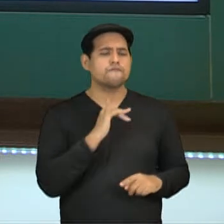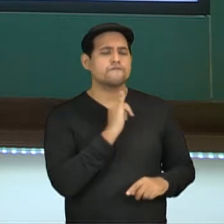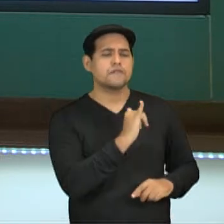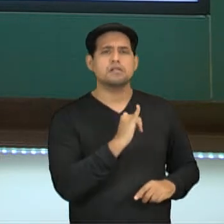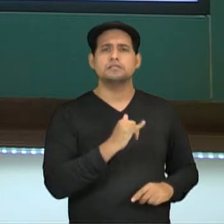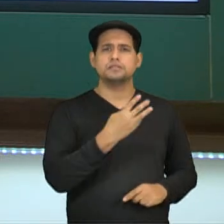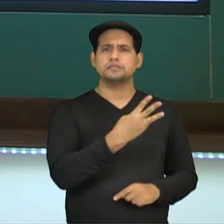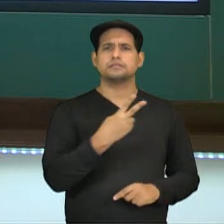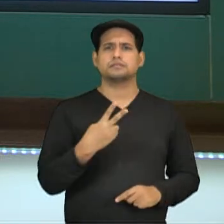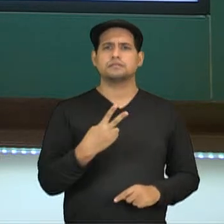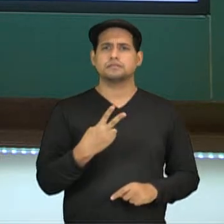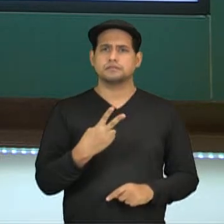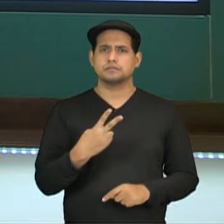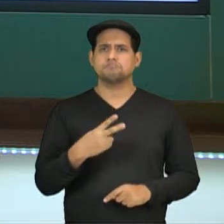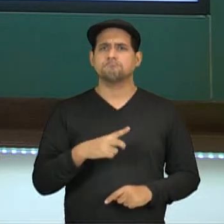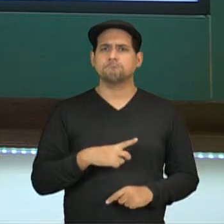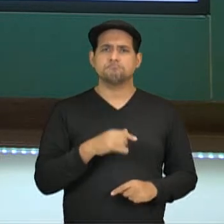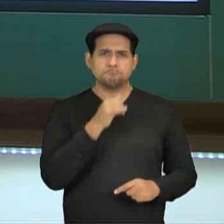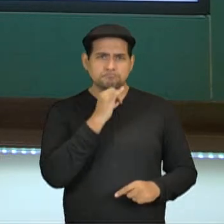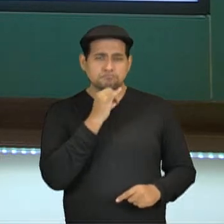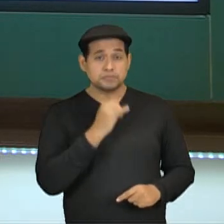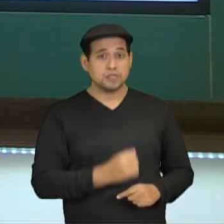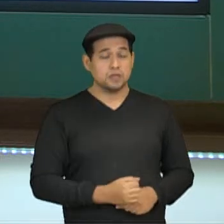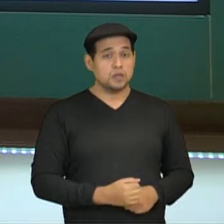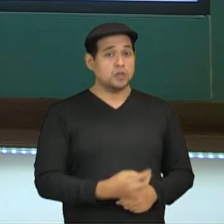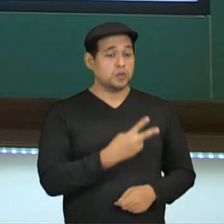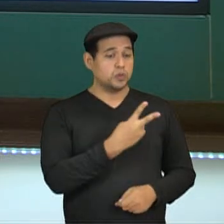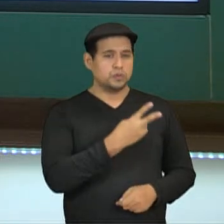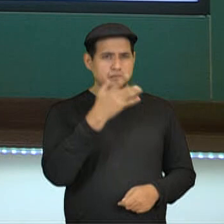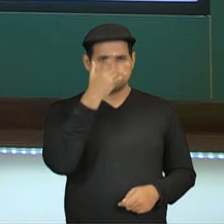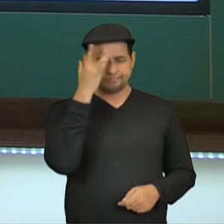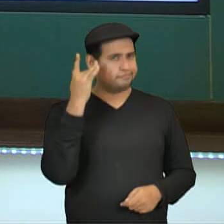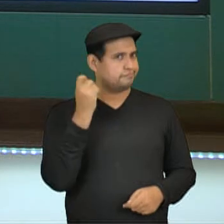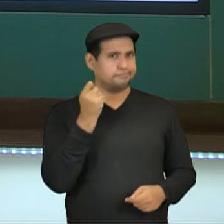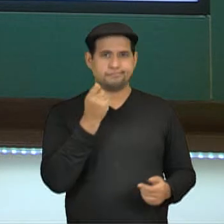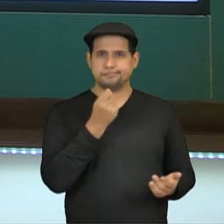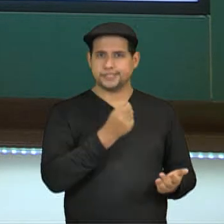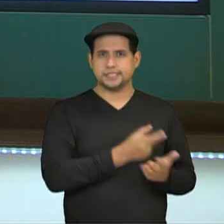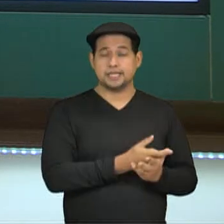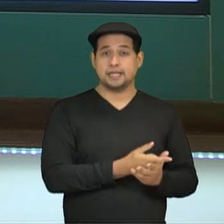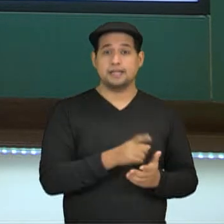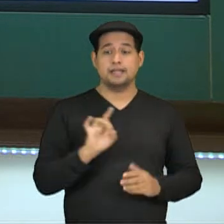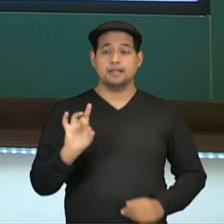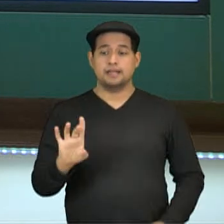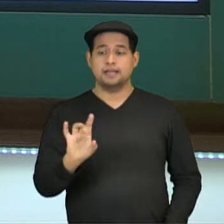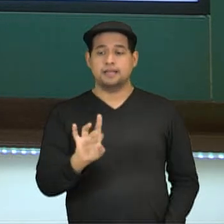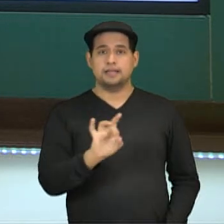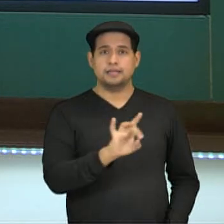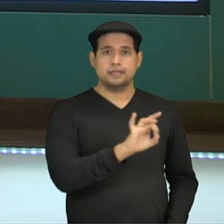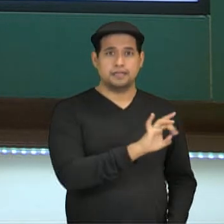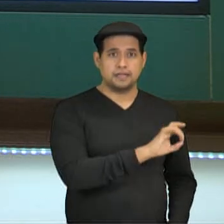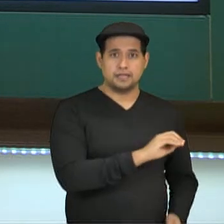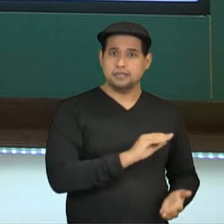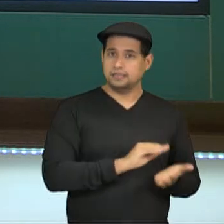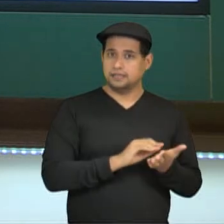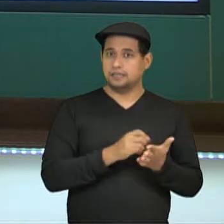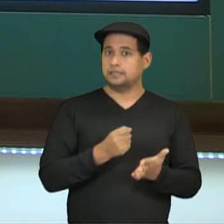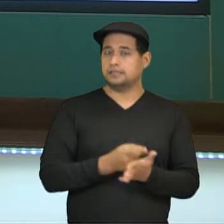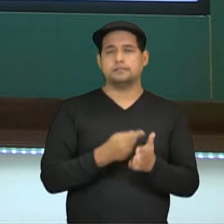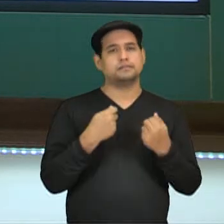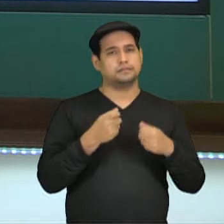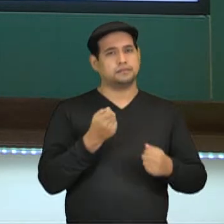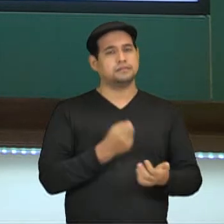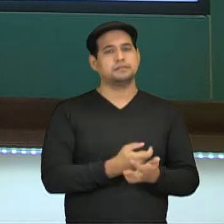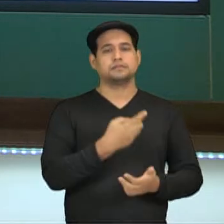informação de 32 ali. Então, se 2 condôminos não pagarem, cada um dos que sobrarem vão ter que